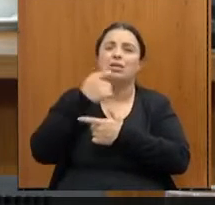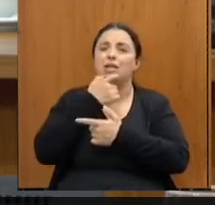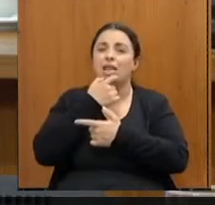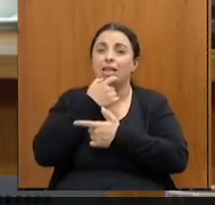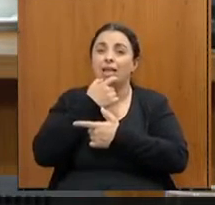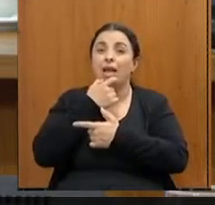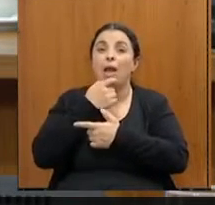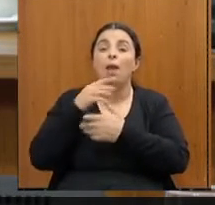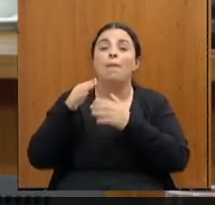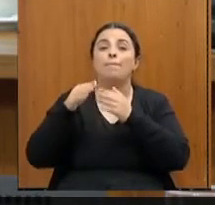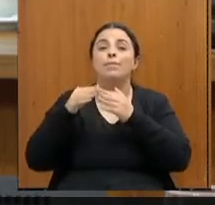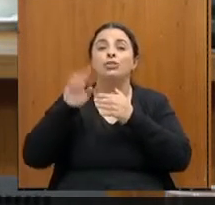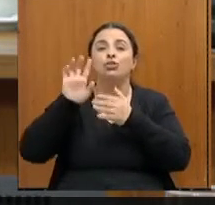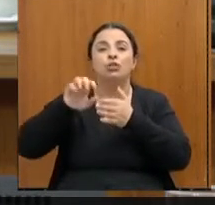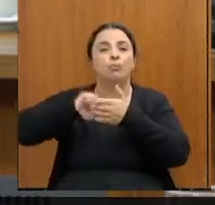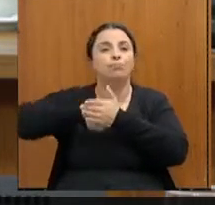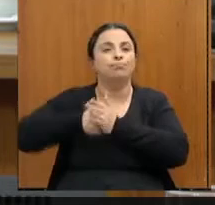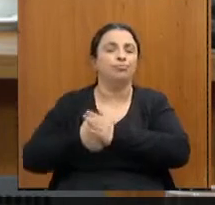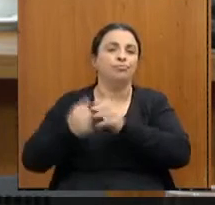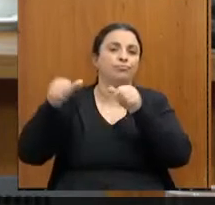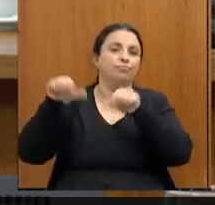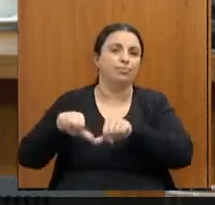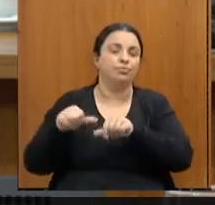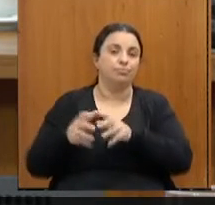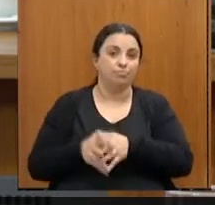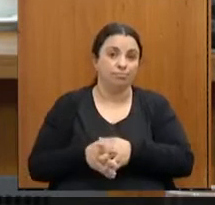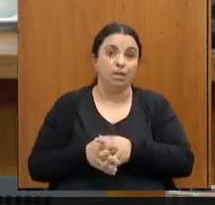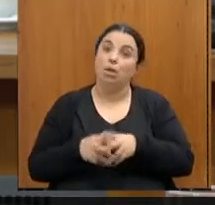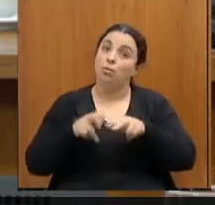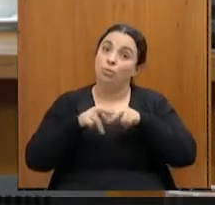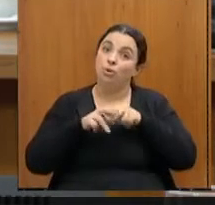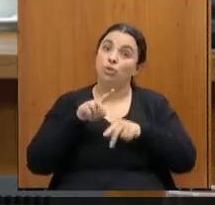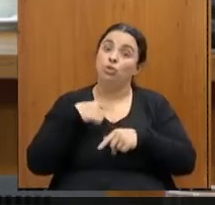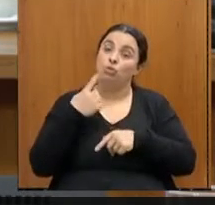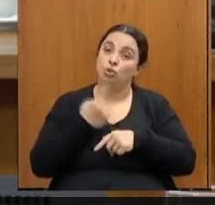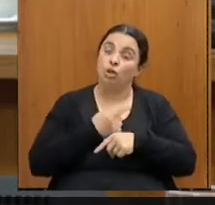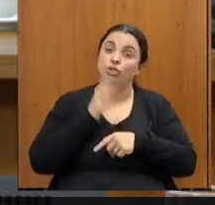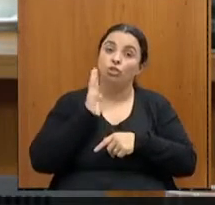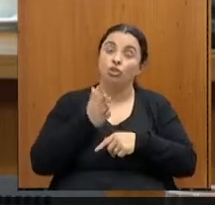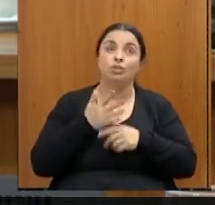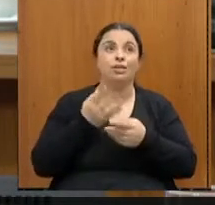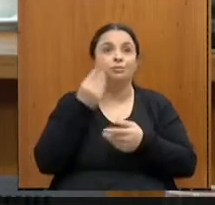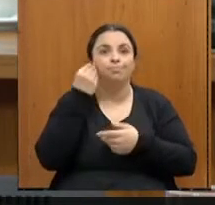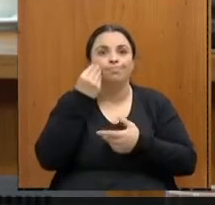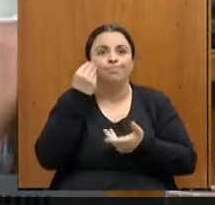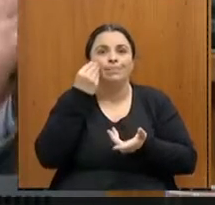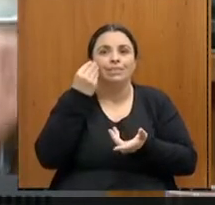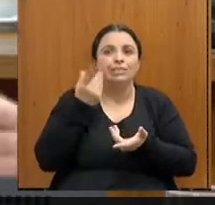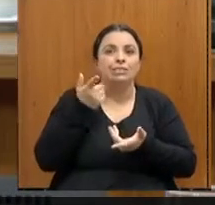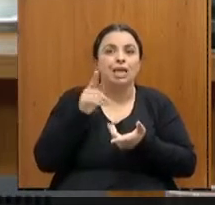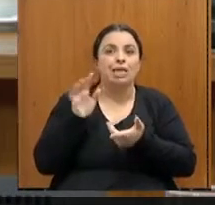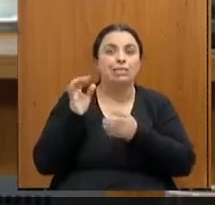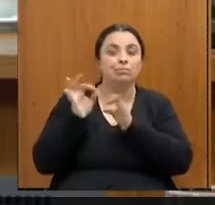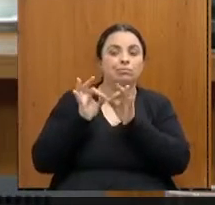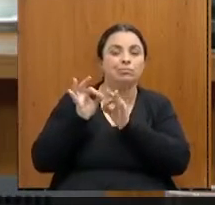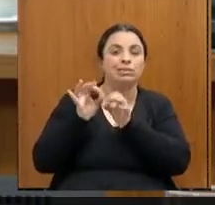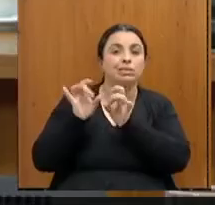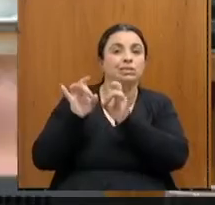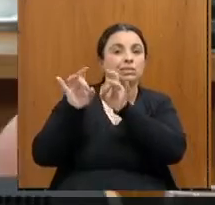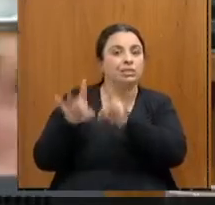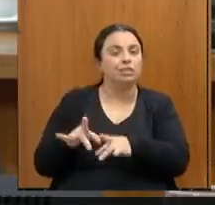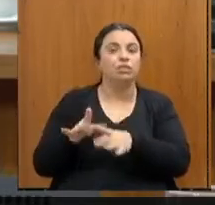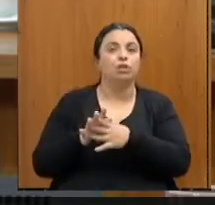nós por meio da codemge estamos trabalhando uma forma de sair de o investimento obviamente